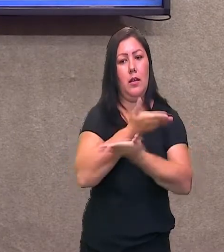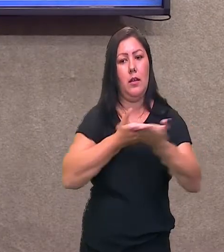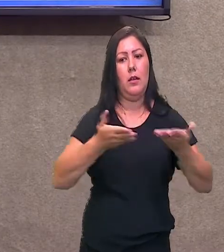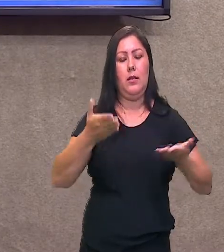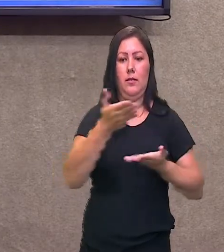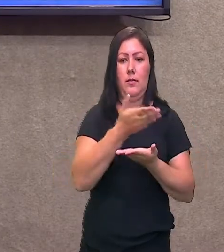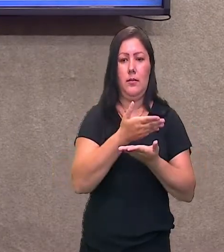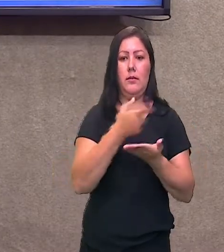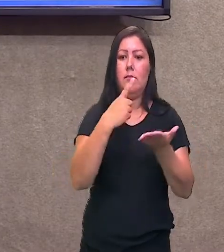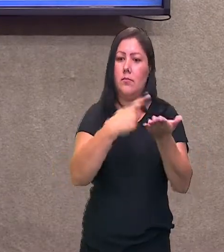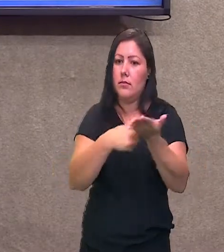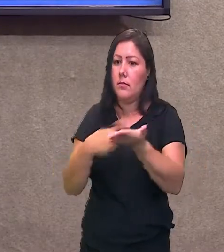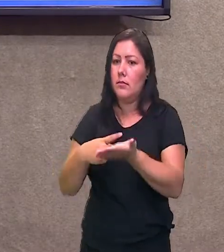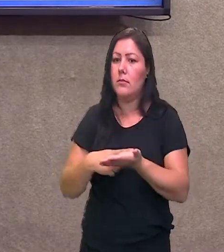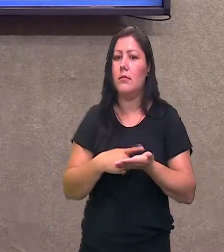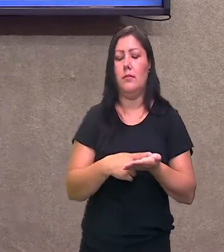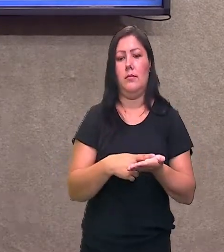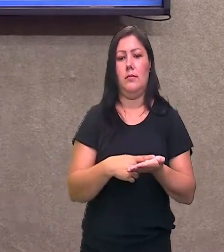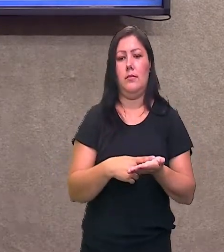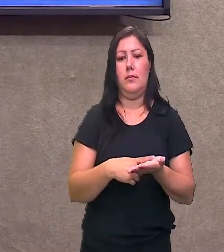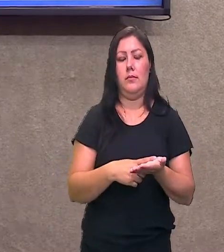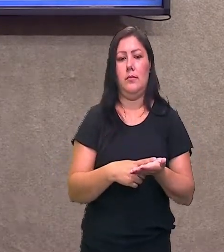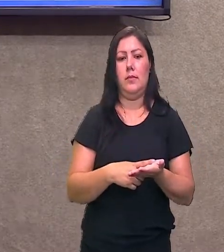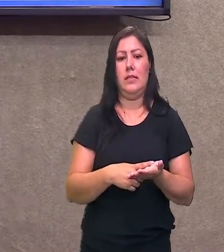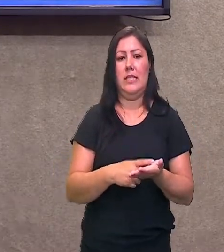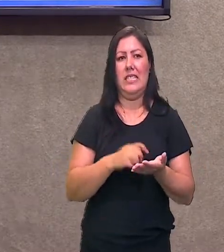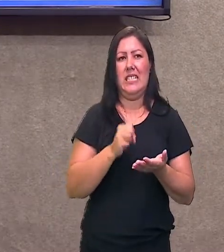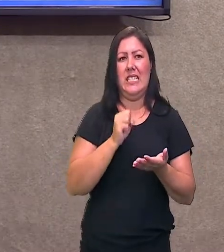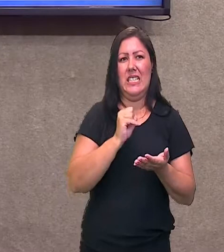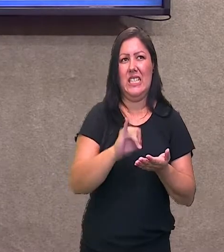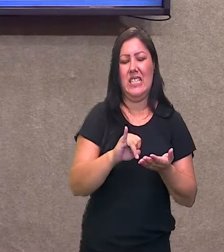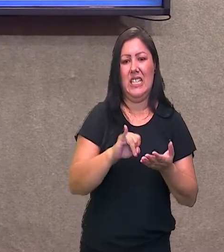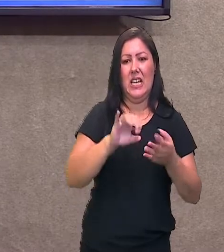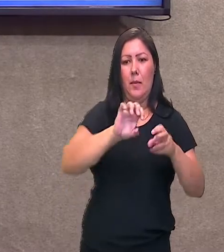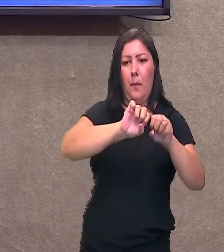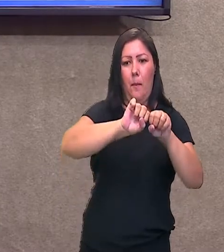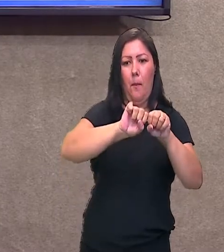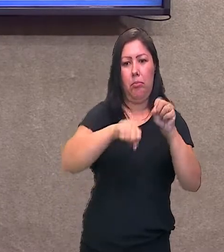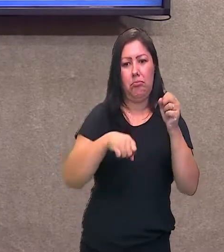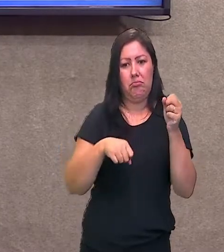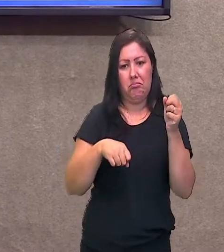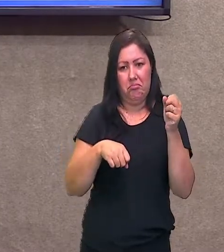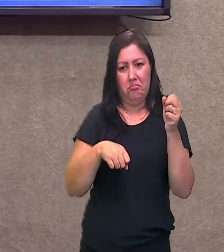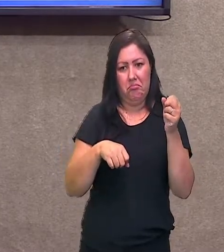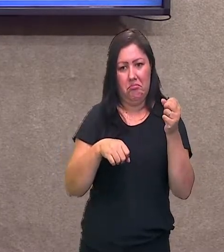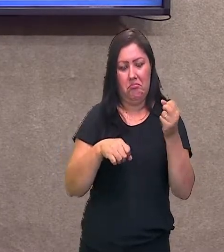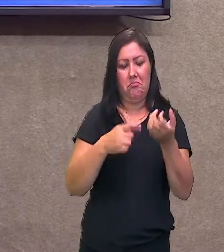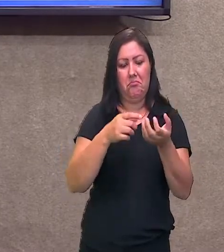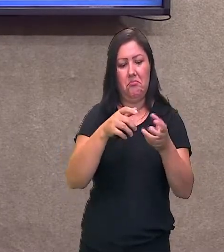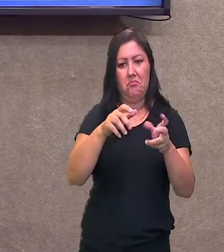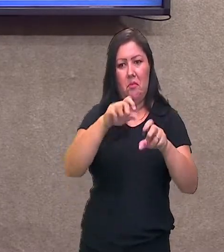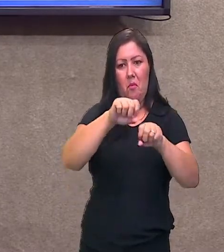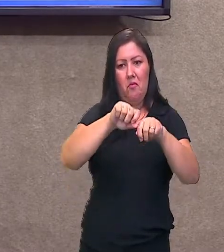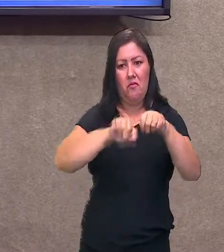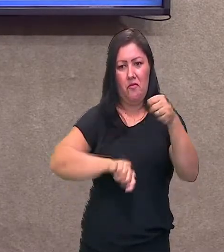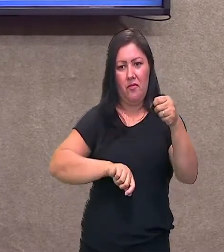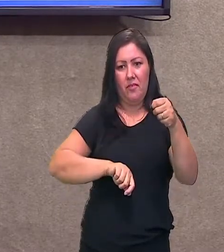E se nós quebrarmos essa regra aí nessa relação, a amizade vai sofrer um abalo.